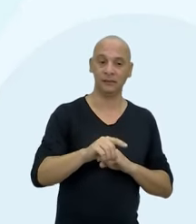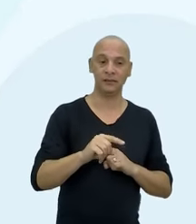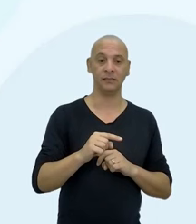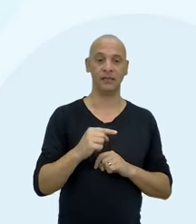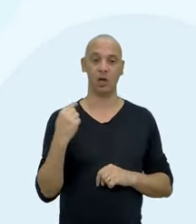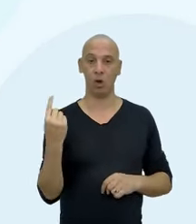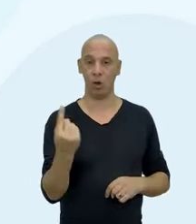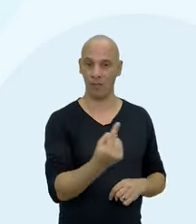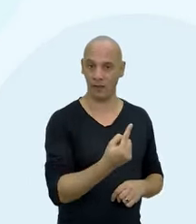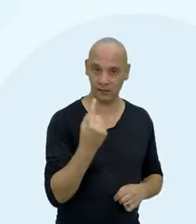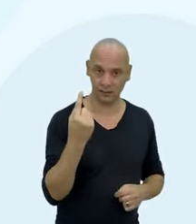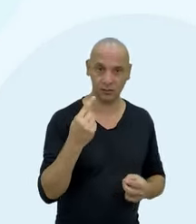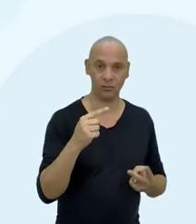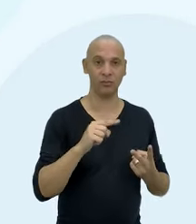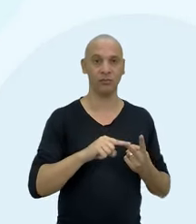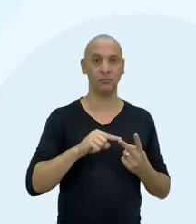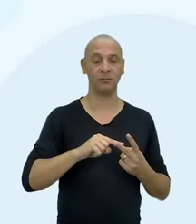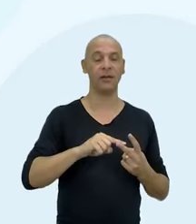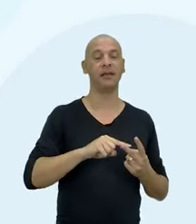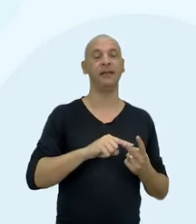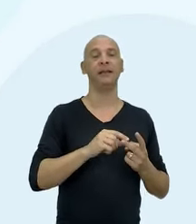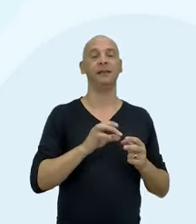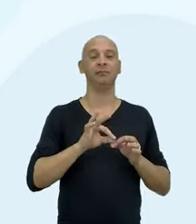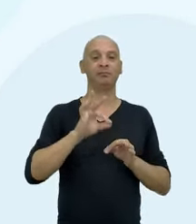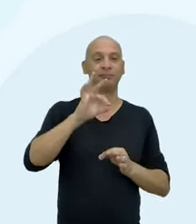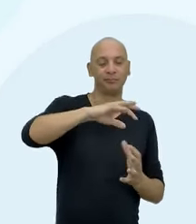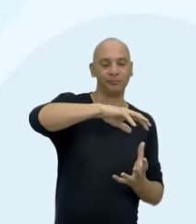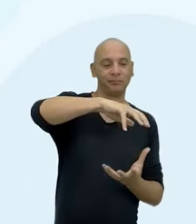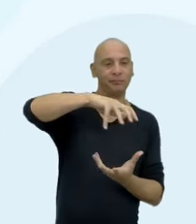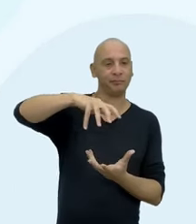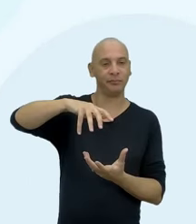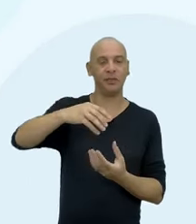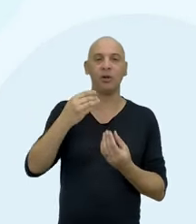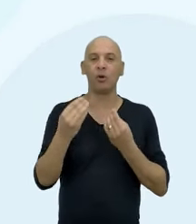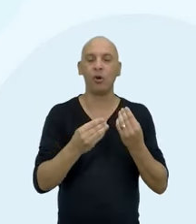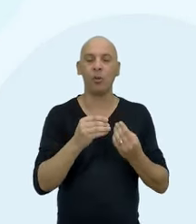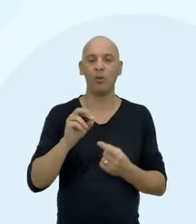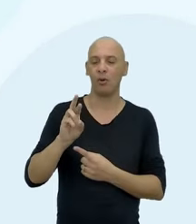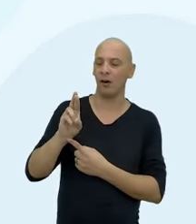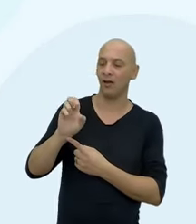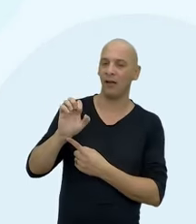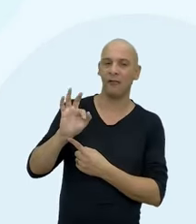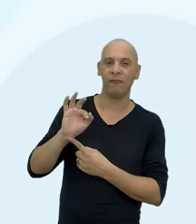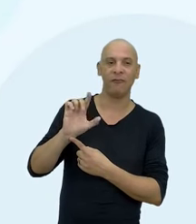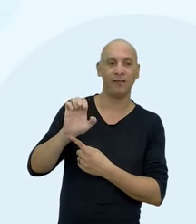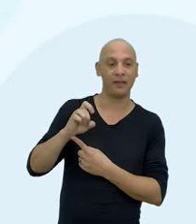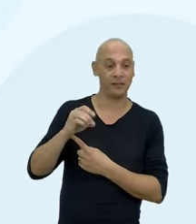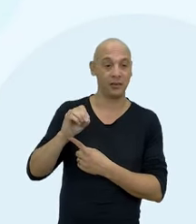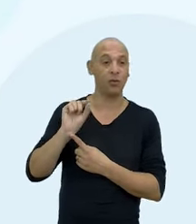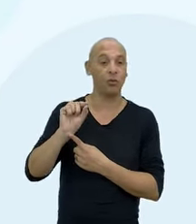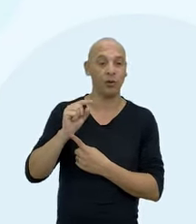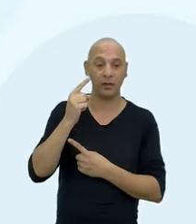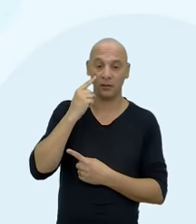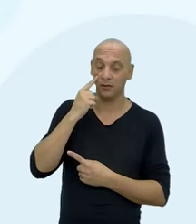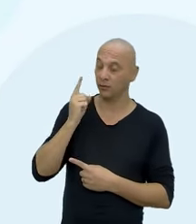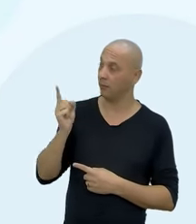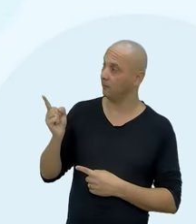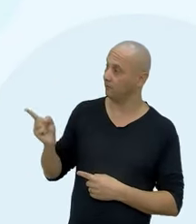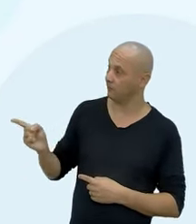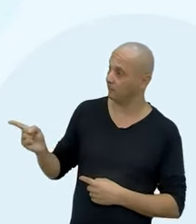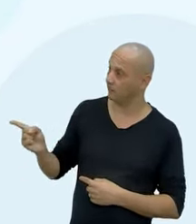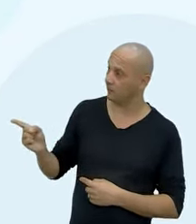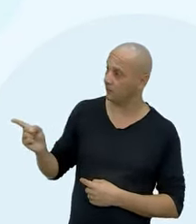EA simetria de translação Então o que é a simetria de reflexão nós temos uma linha que